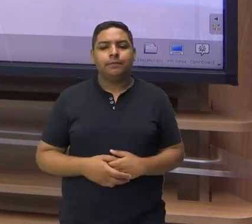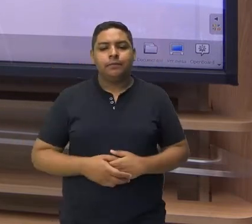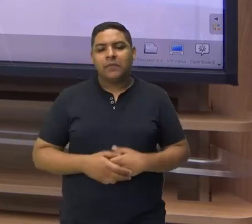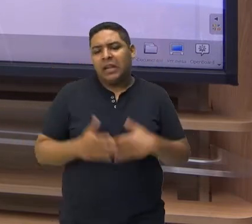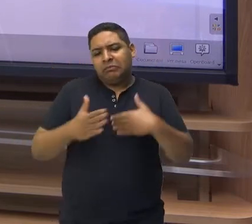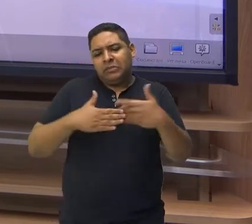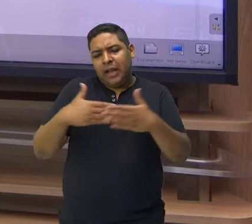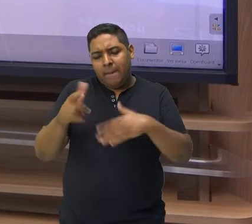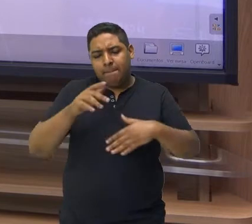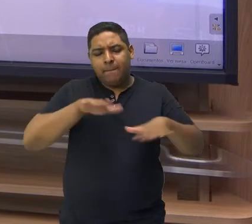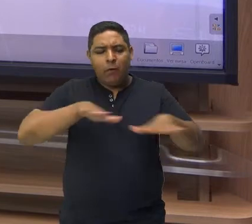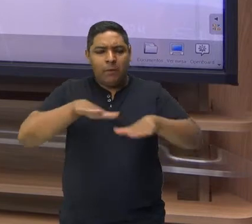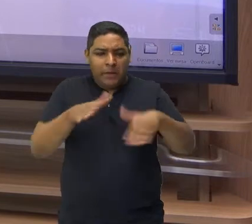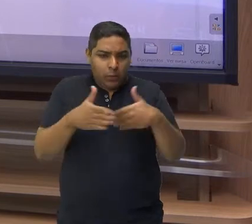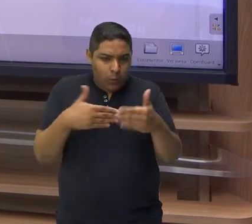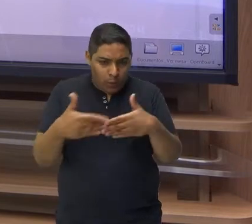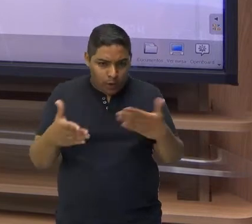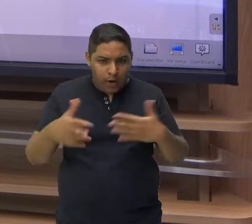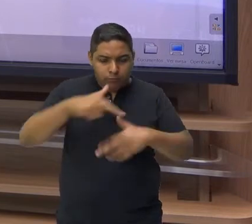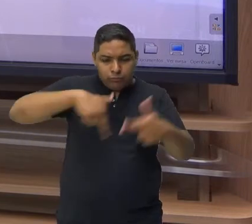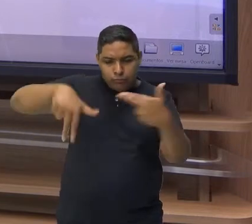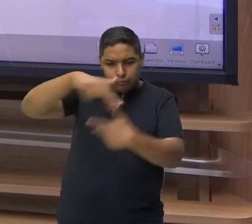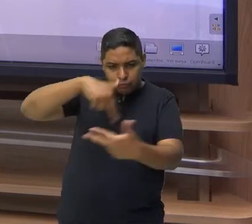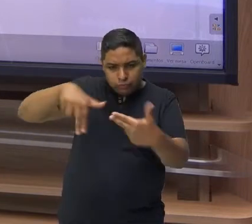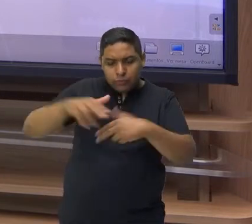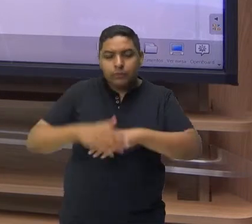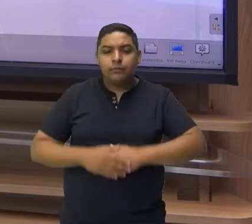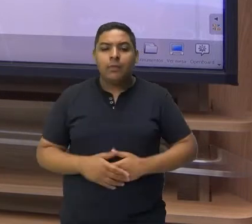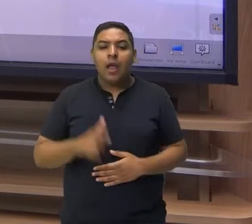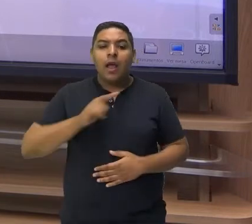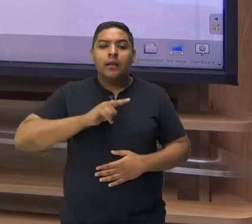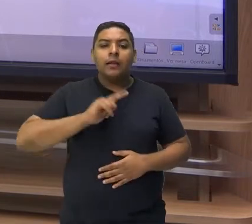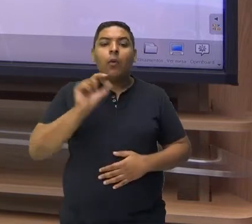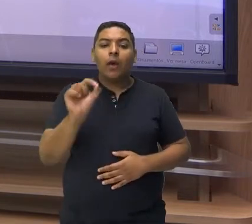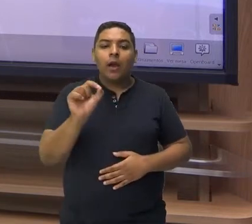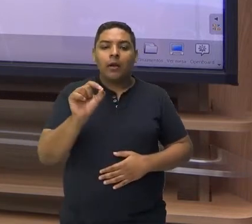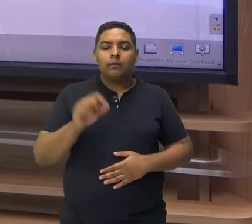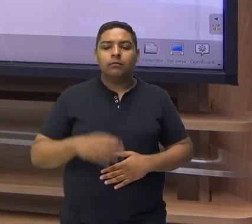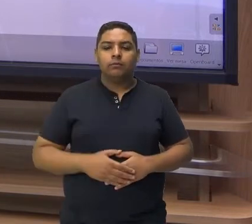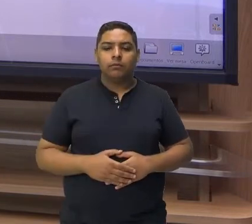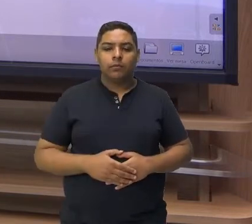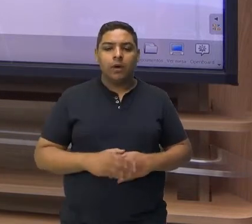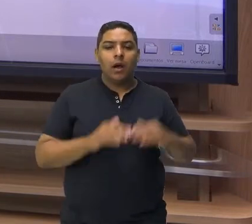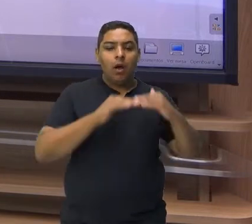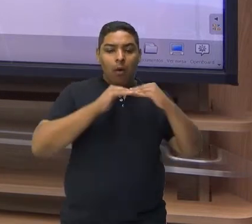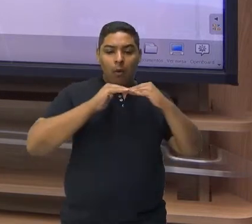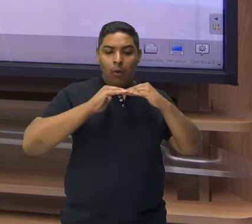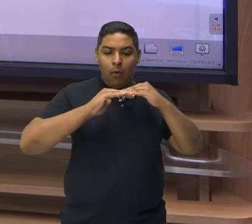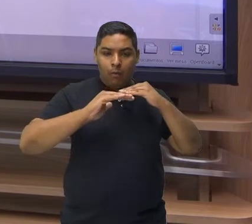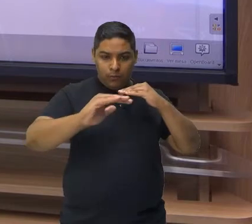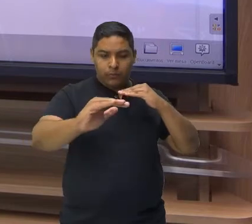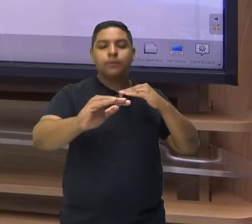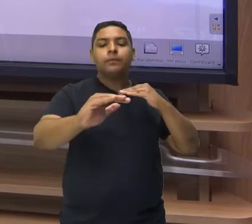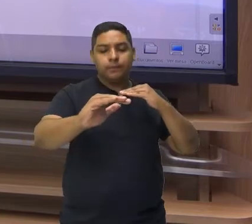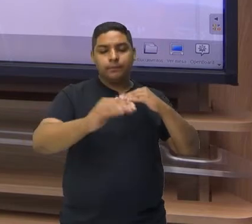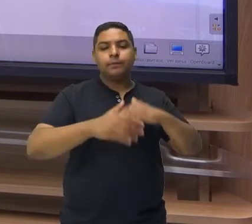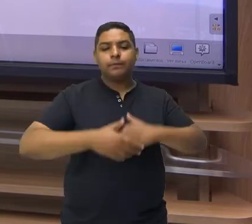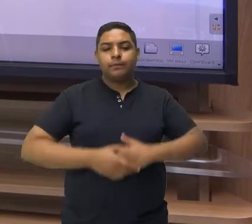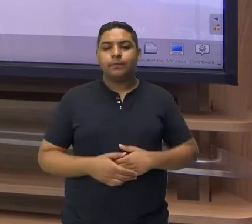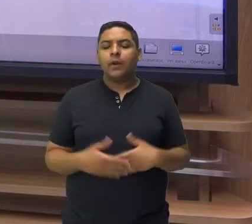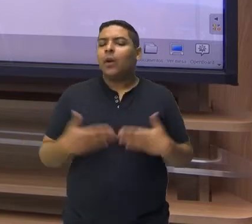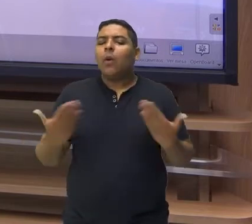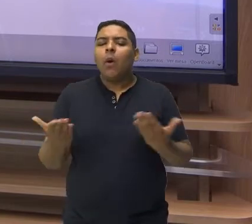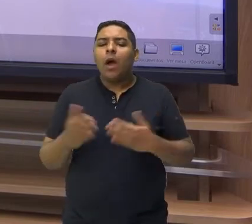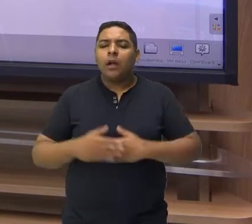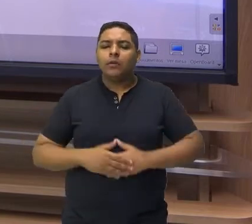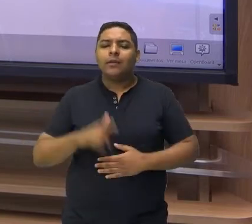realizar o movimento, elas vão realizar um movimento ordenado, tá certo? Então vamos lá. Quando é que um condutor está em